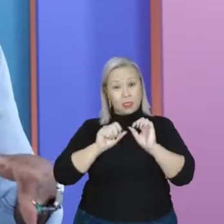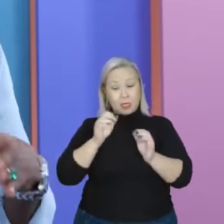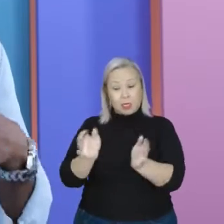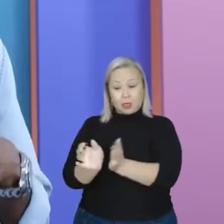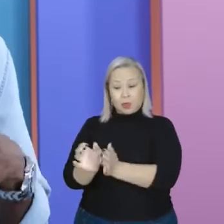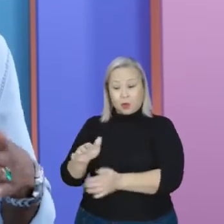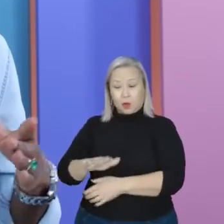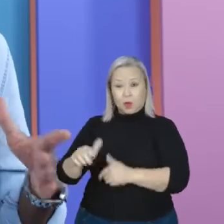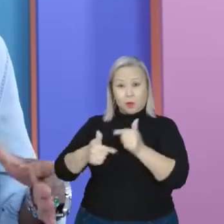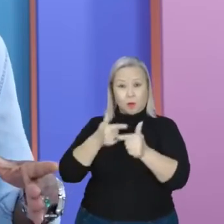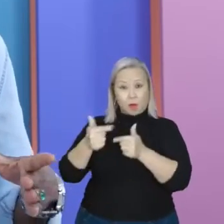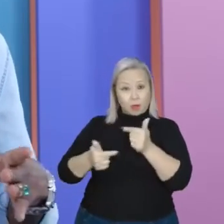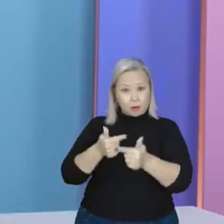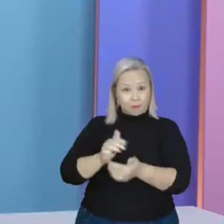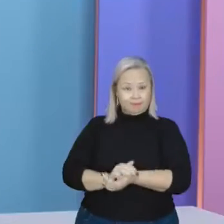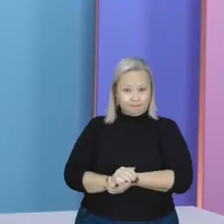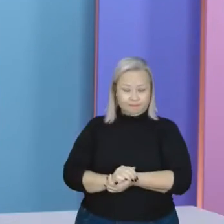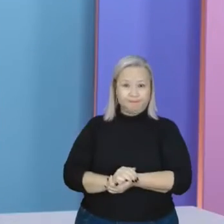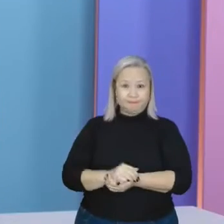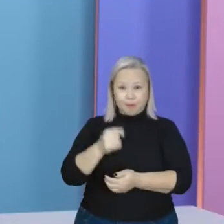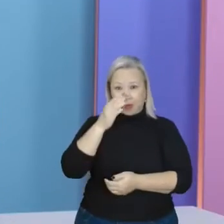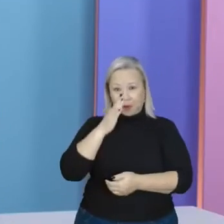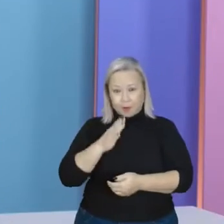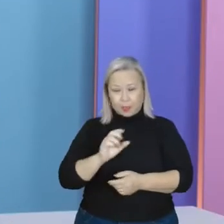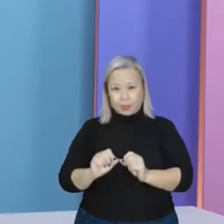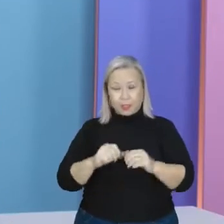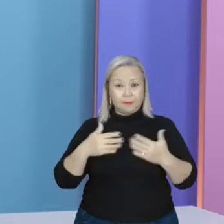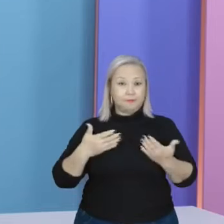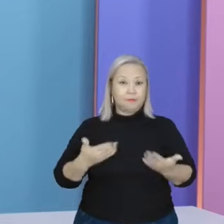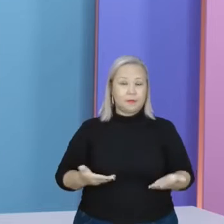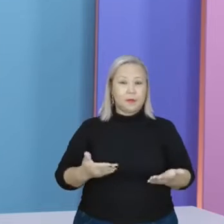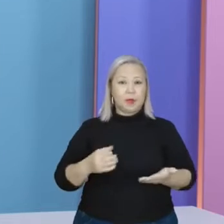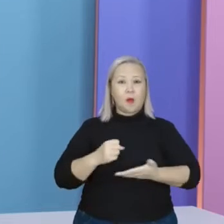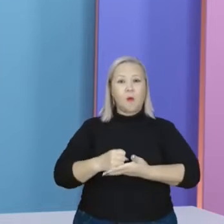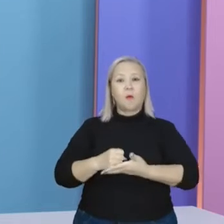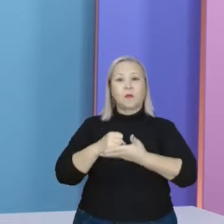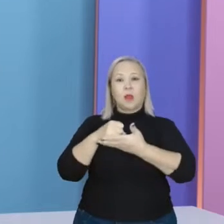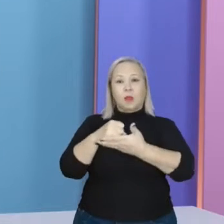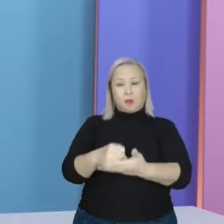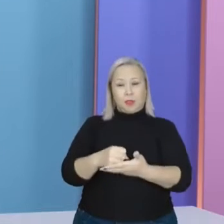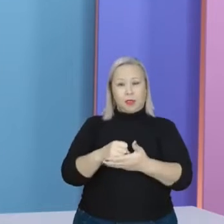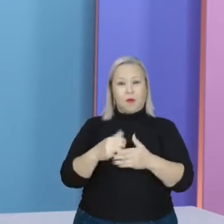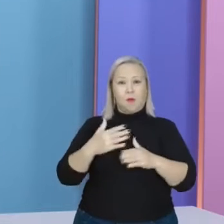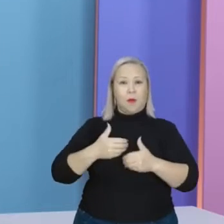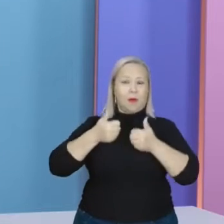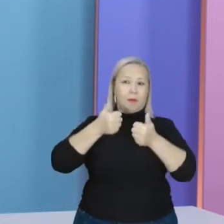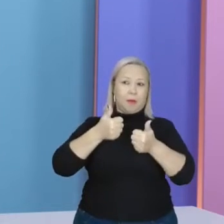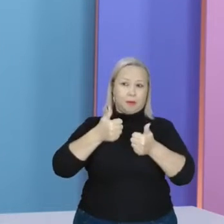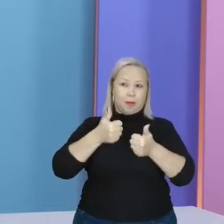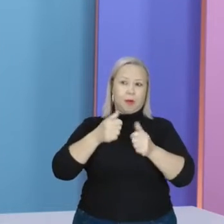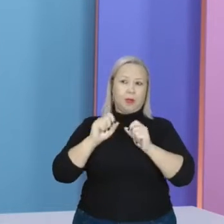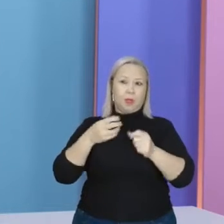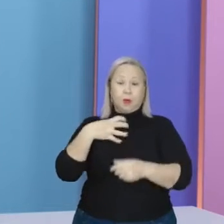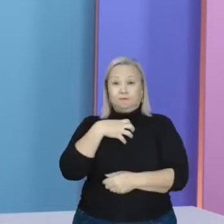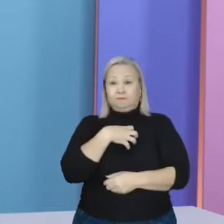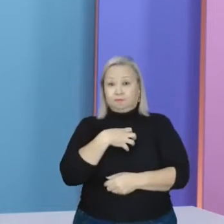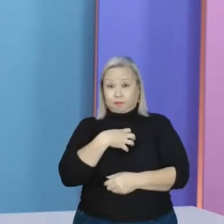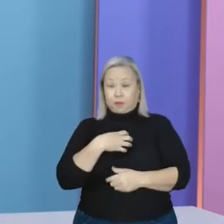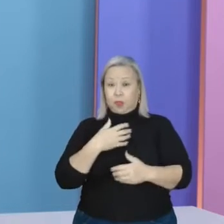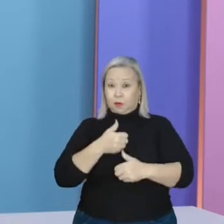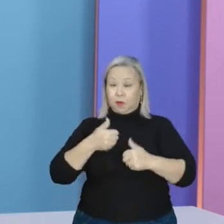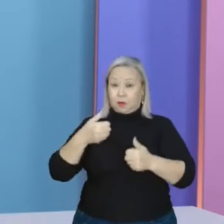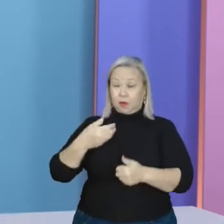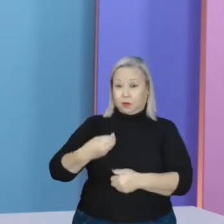operária brasileira, da classe trabalhadora. Então, a contribuição para a melhoria de condições de vida da